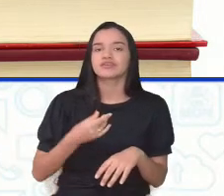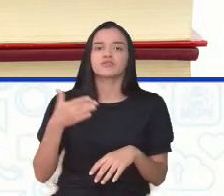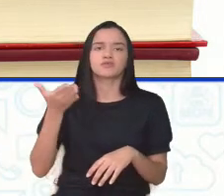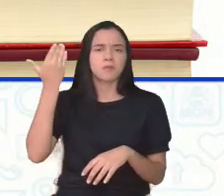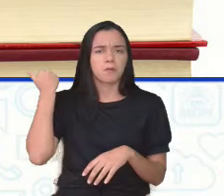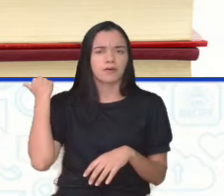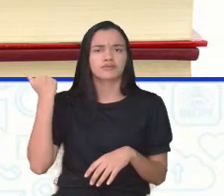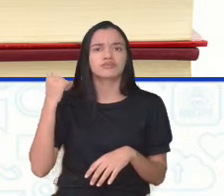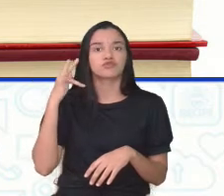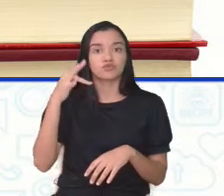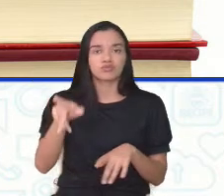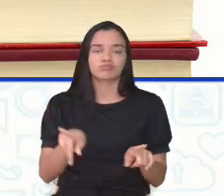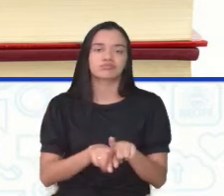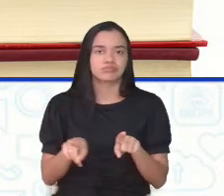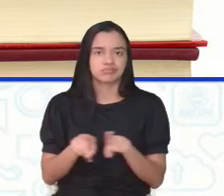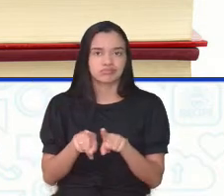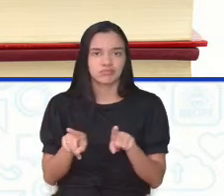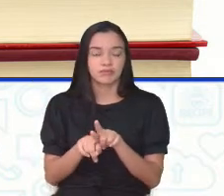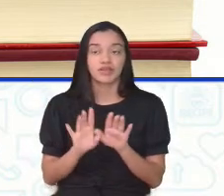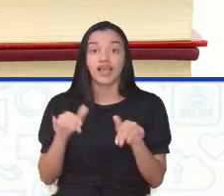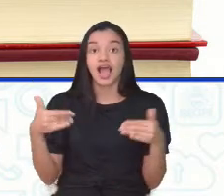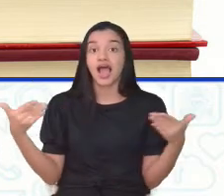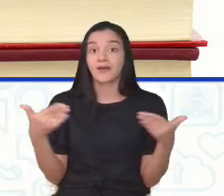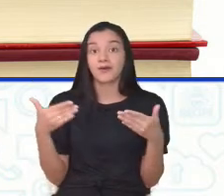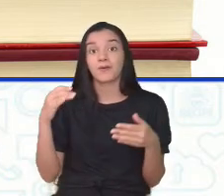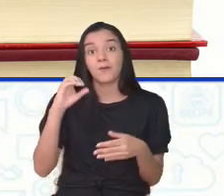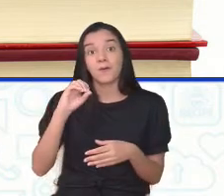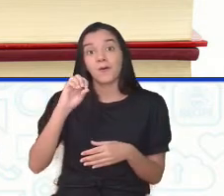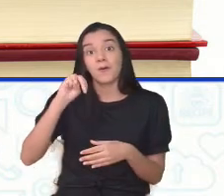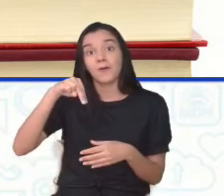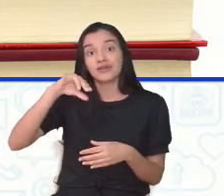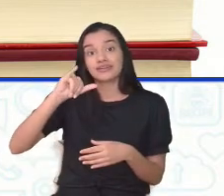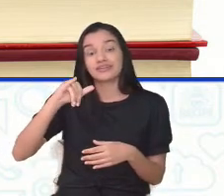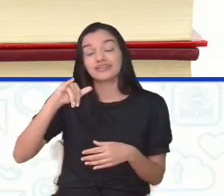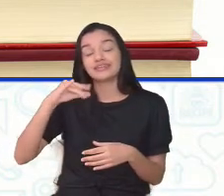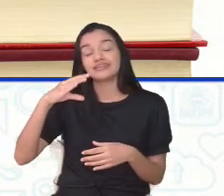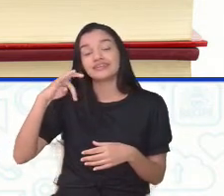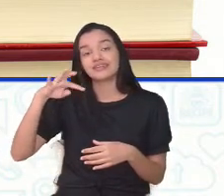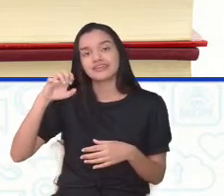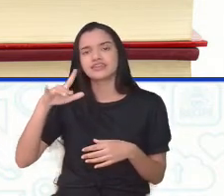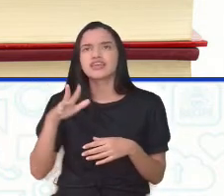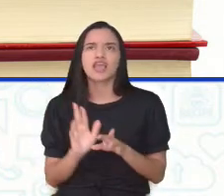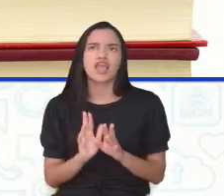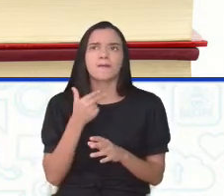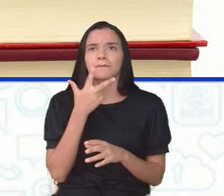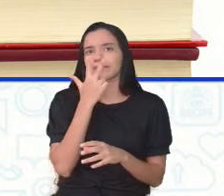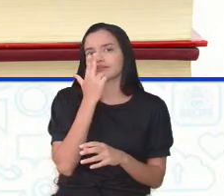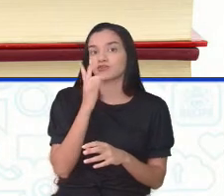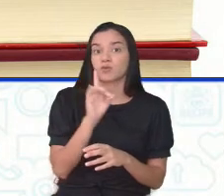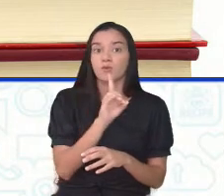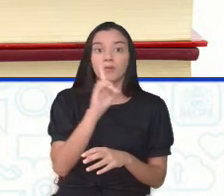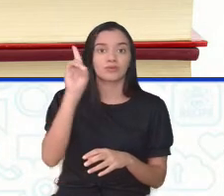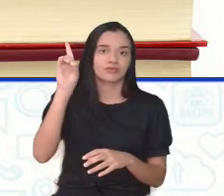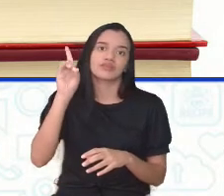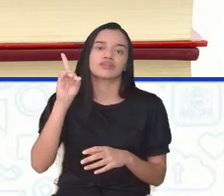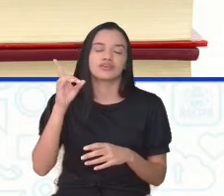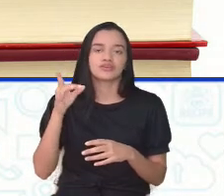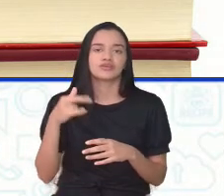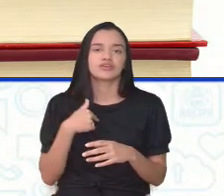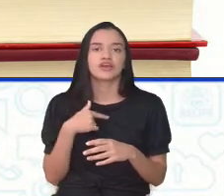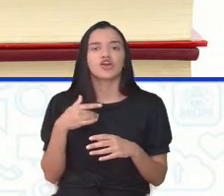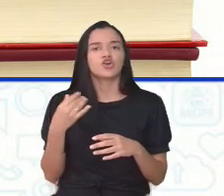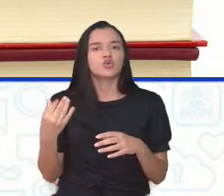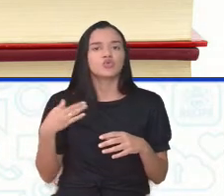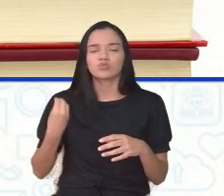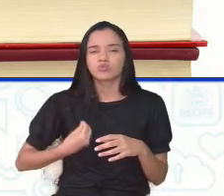das personagens. O narrador onisciente, ele é quase um deus dentro da narrativa. Ele tudo sabe, tudo viu, tudo